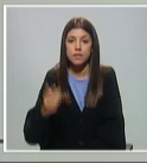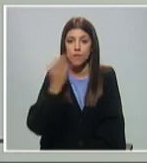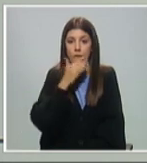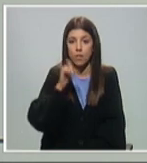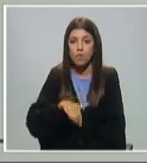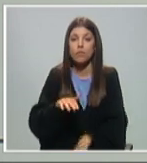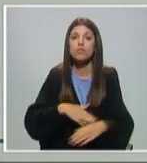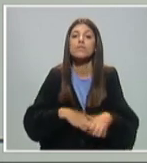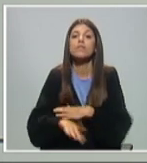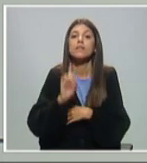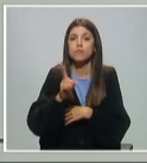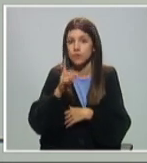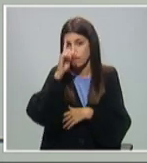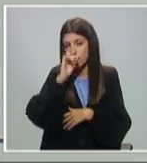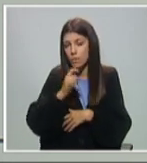neste bloco?